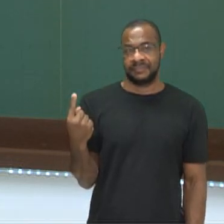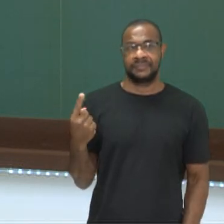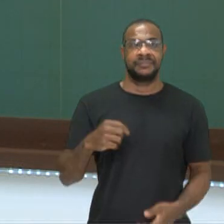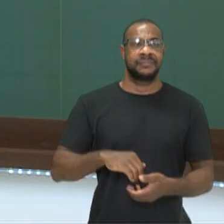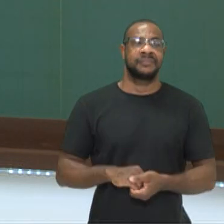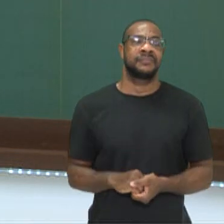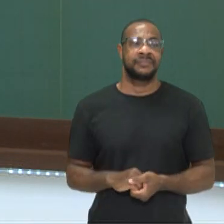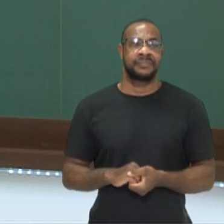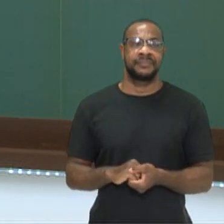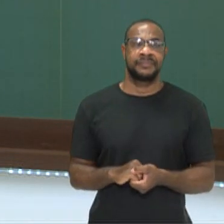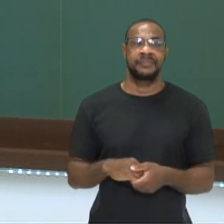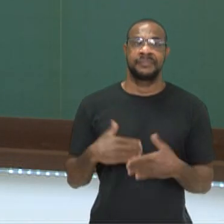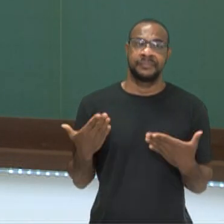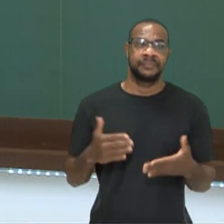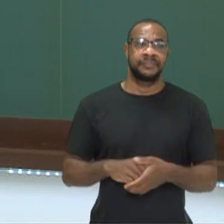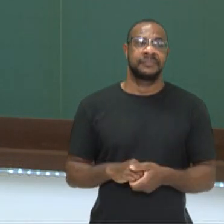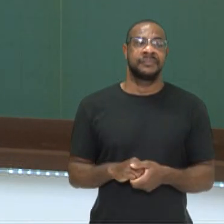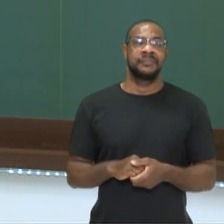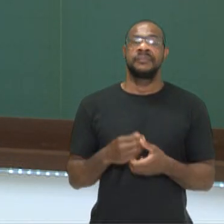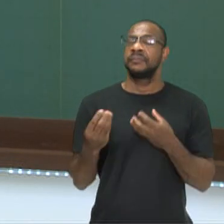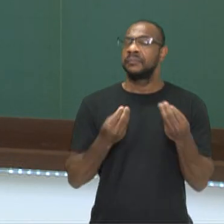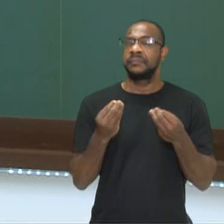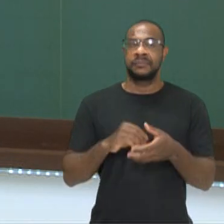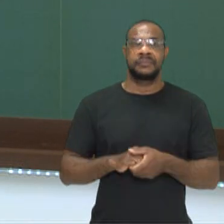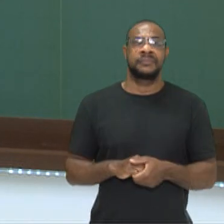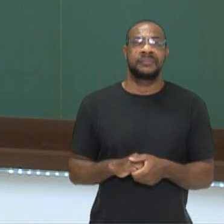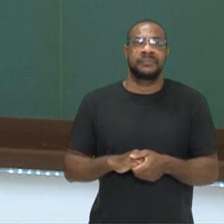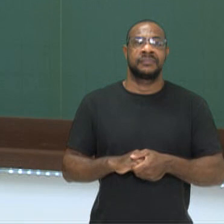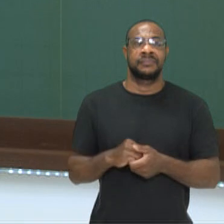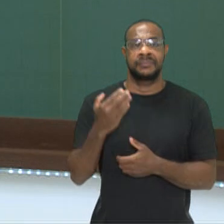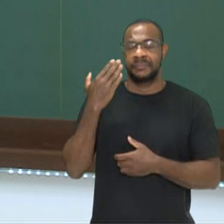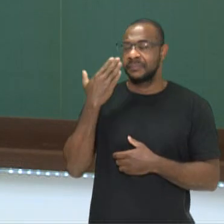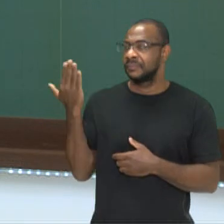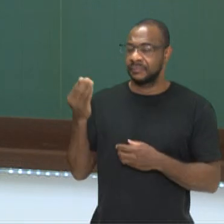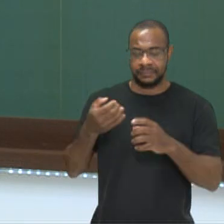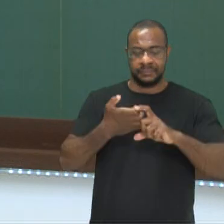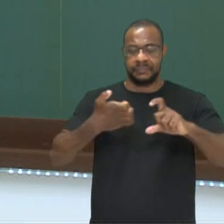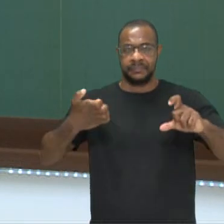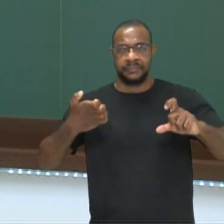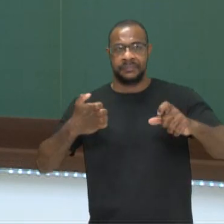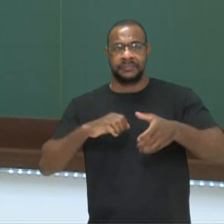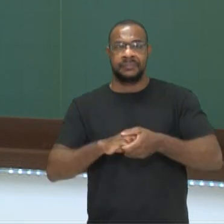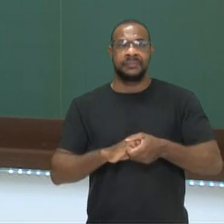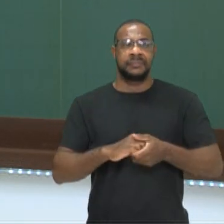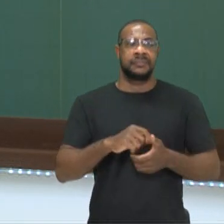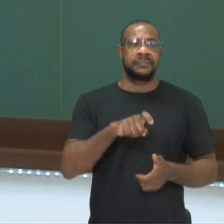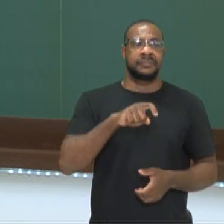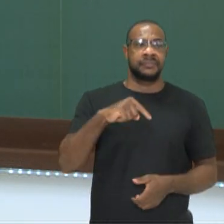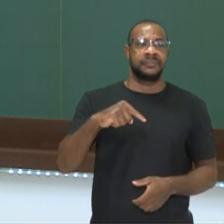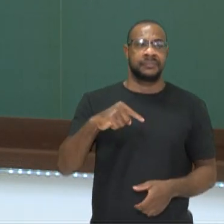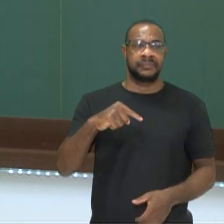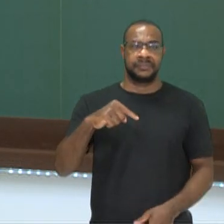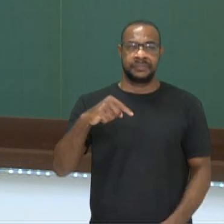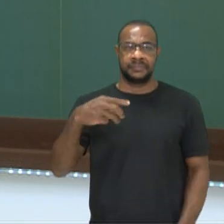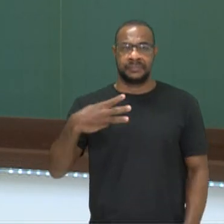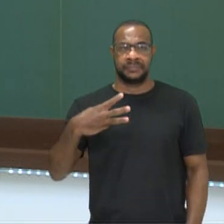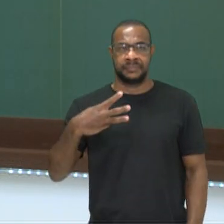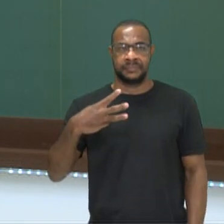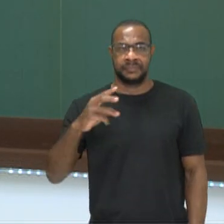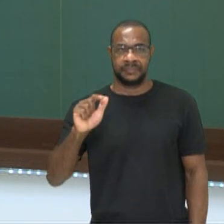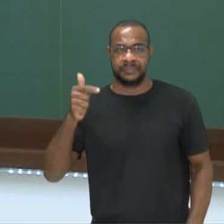1. Então, a equação vai ficar, ó, quadrado da diferença entre x e 3 é igual a 5